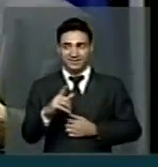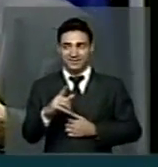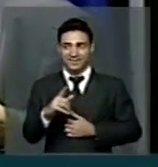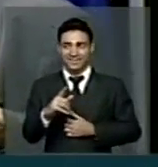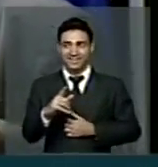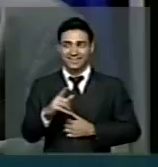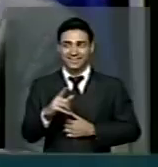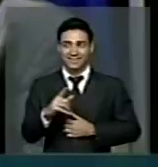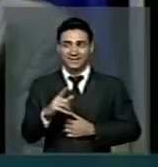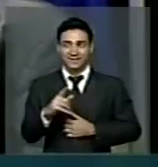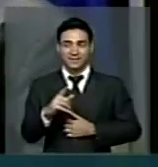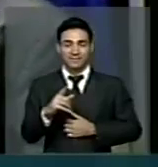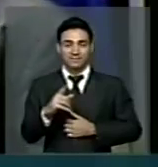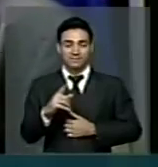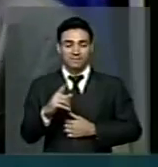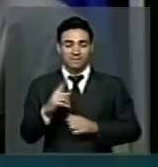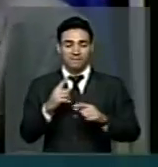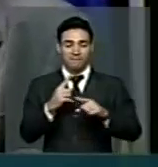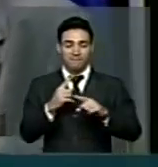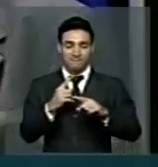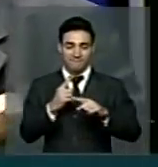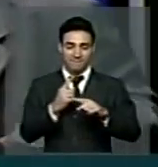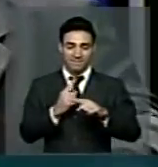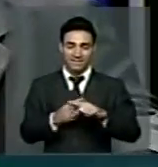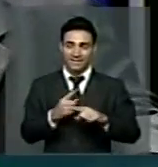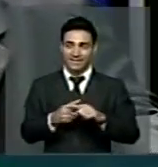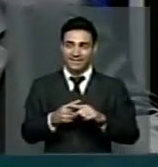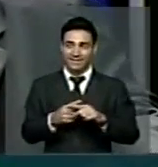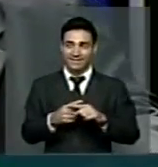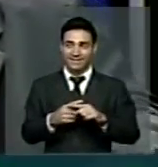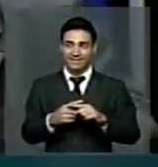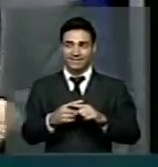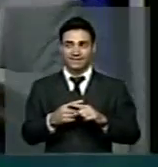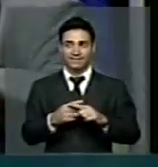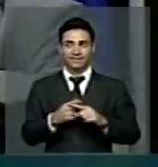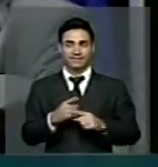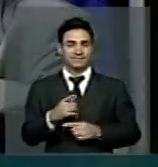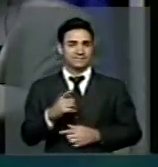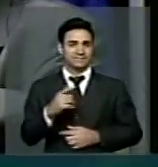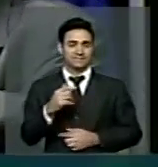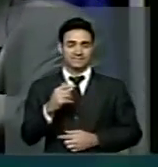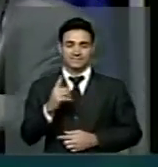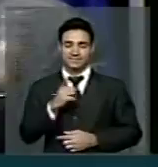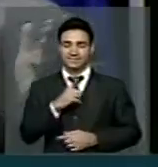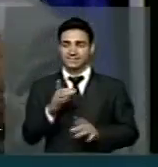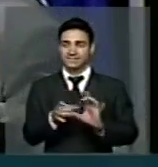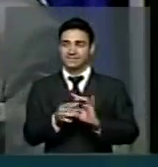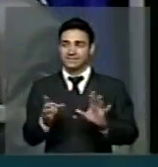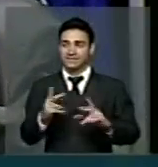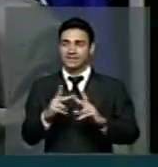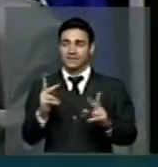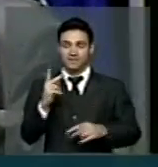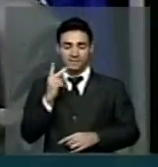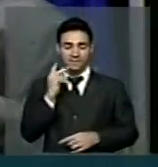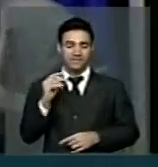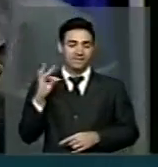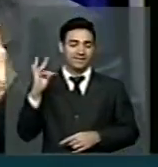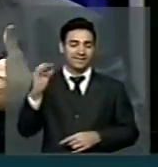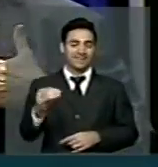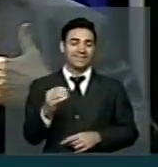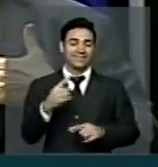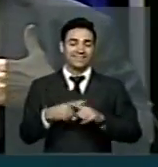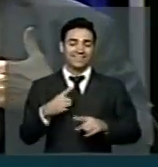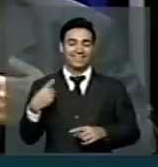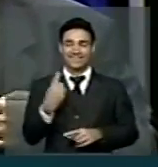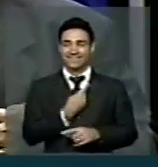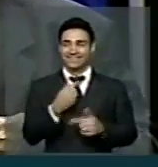questões que impedia a que tivéssemos a plenitude democrática, a liberdade para todos, até porque nós